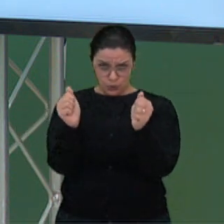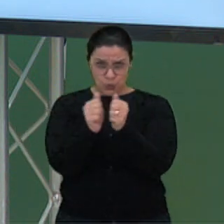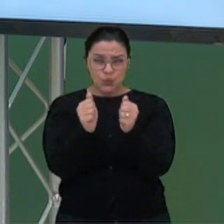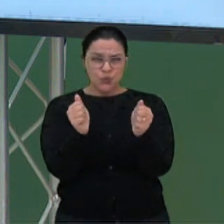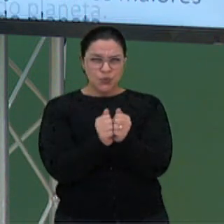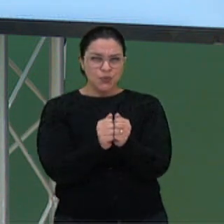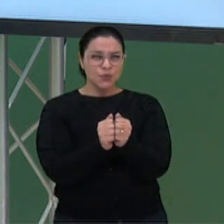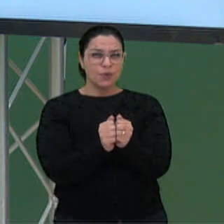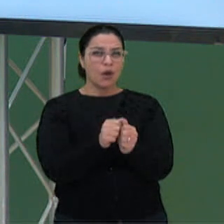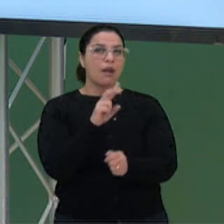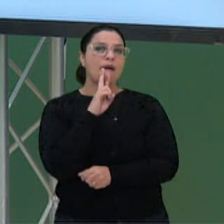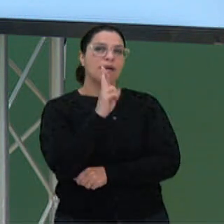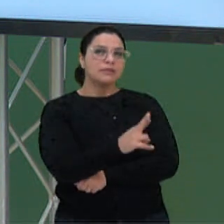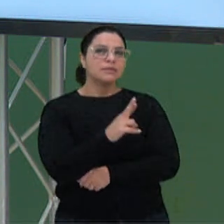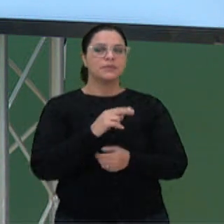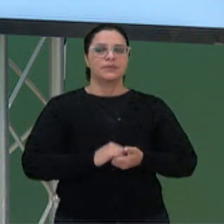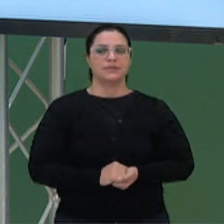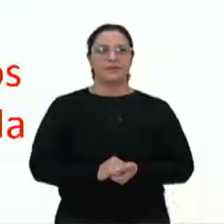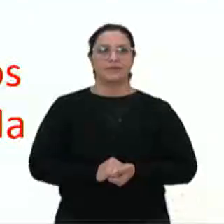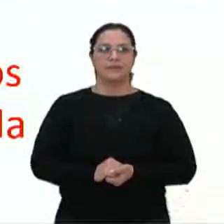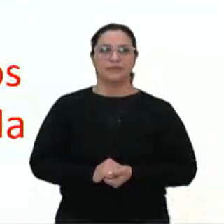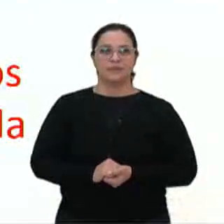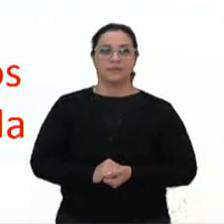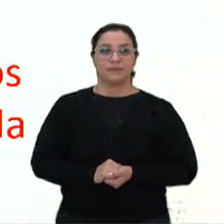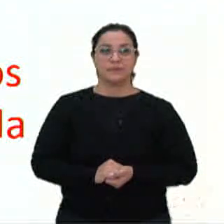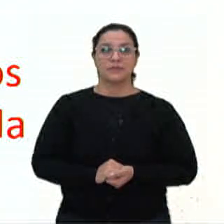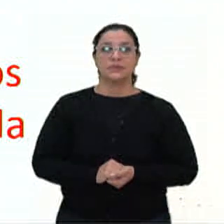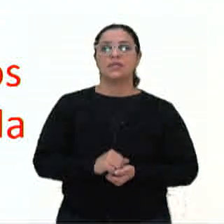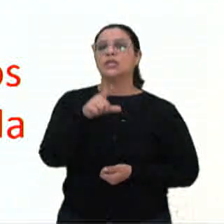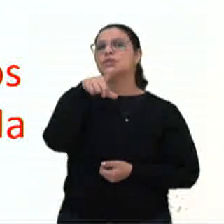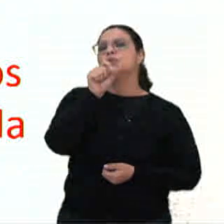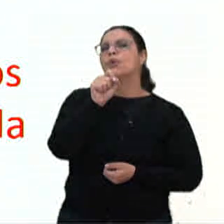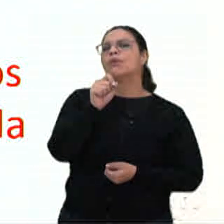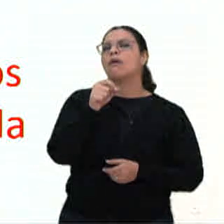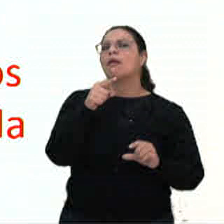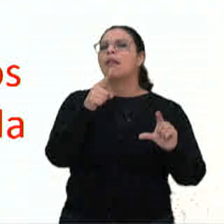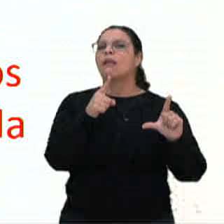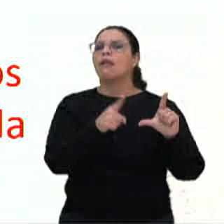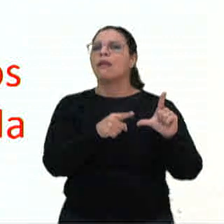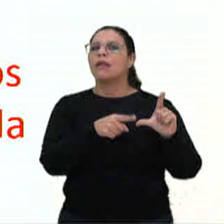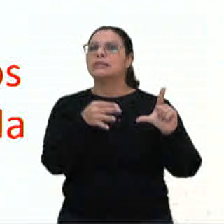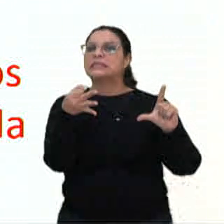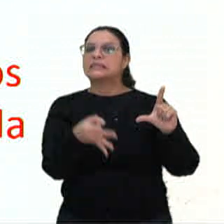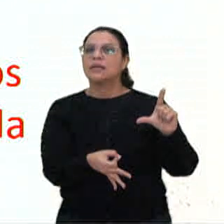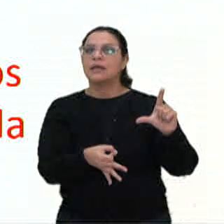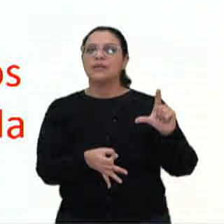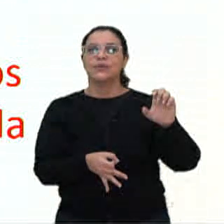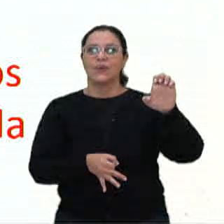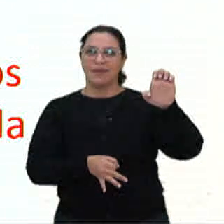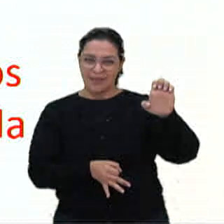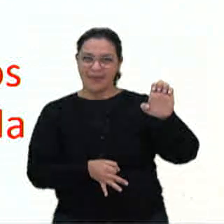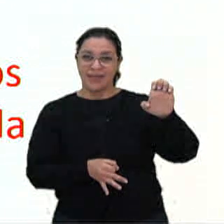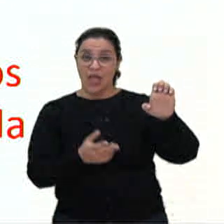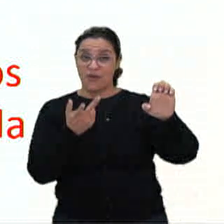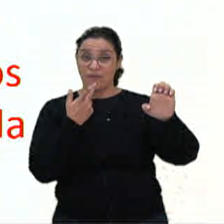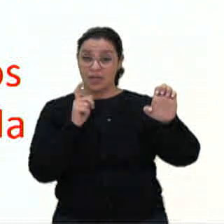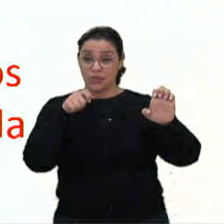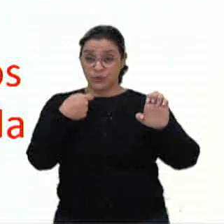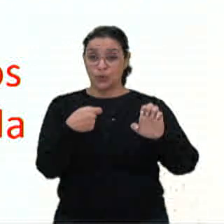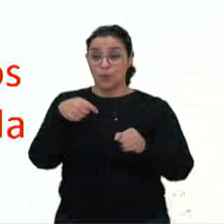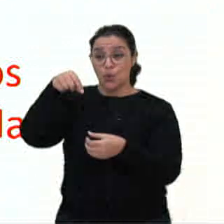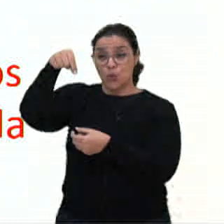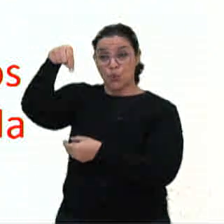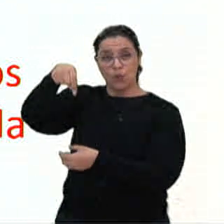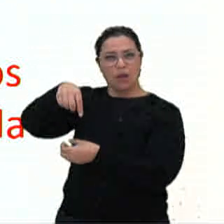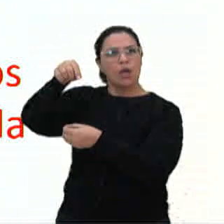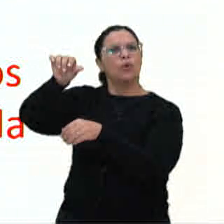lá para a resposta, né? A alternativa correta refere-se aos centros de decisão